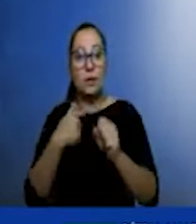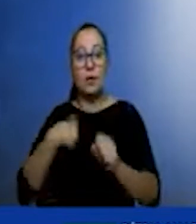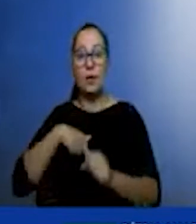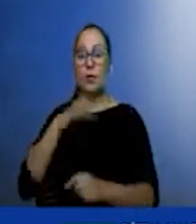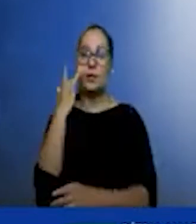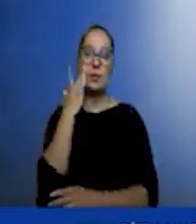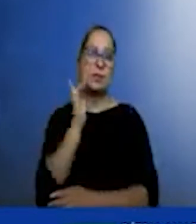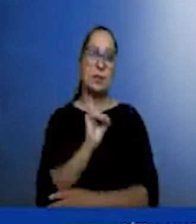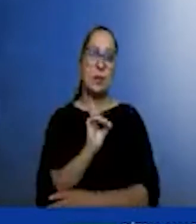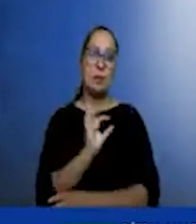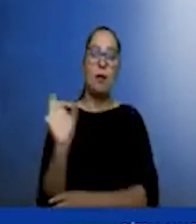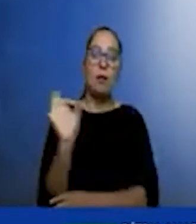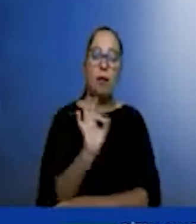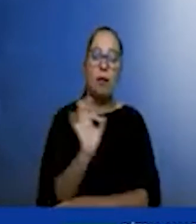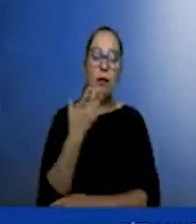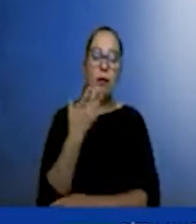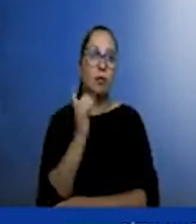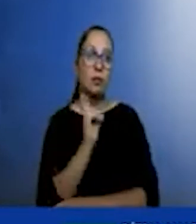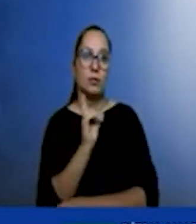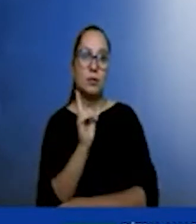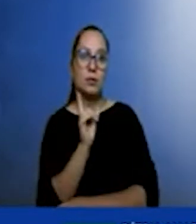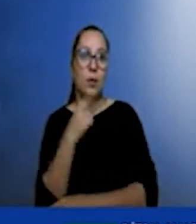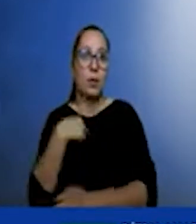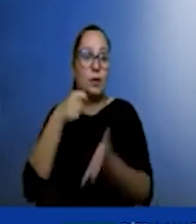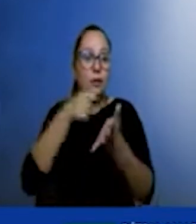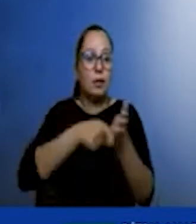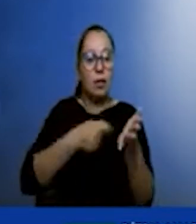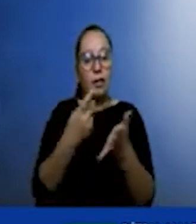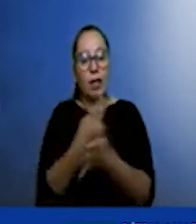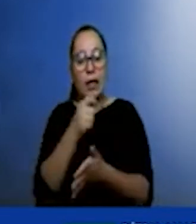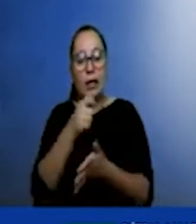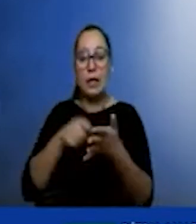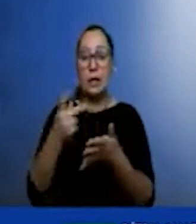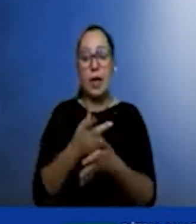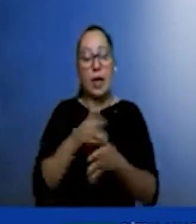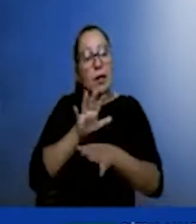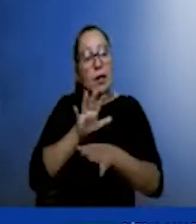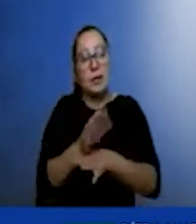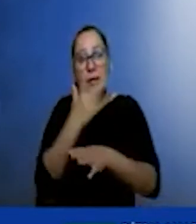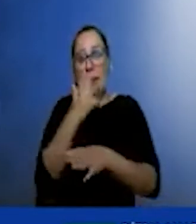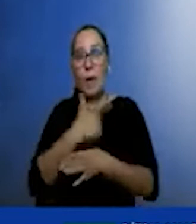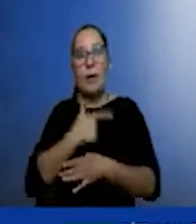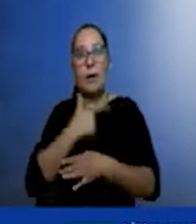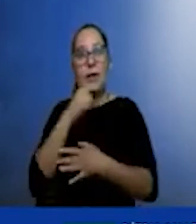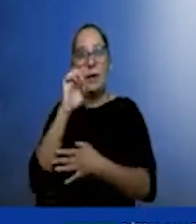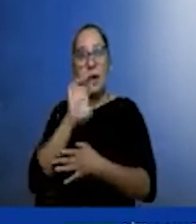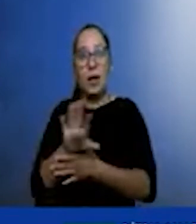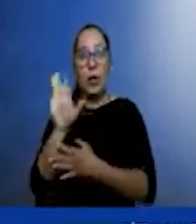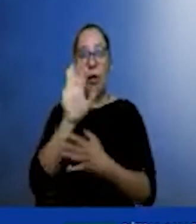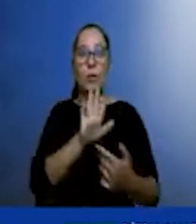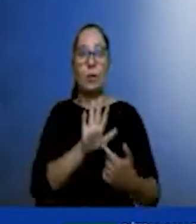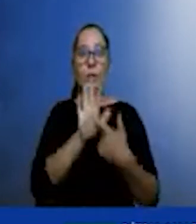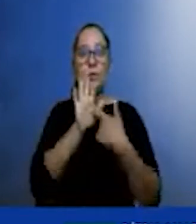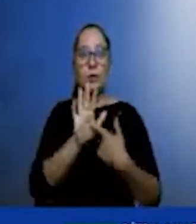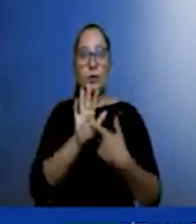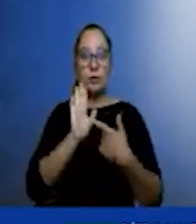ninguém sabe. Vai ser por tentativa e erro, como a própria crise da Europa, né, já deixou demonstrado isso. Vai